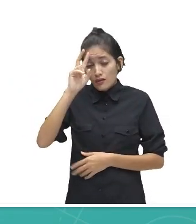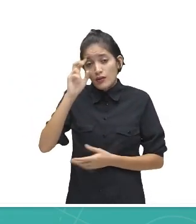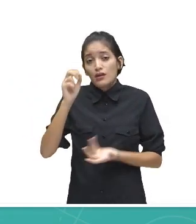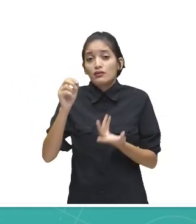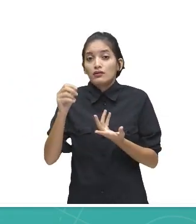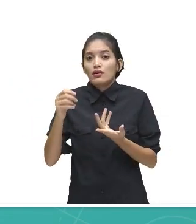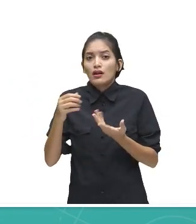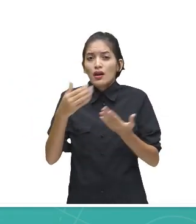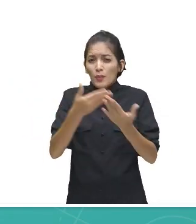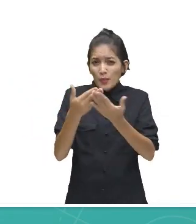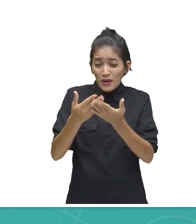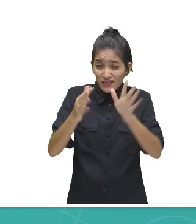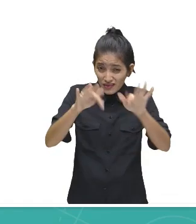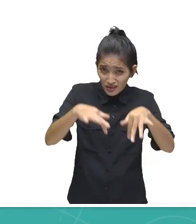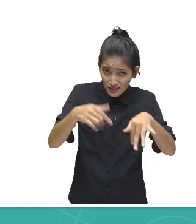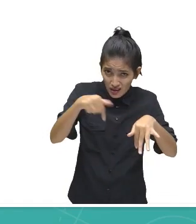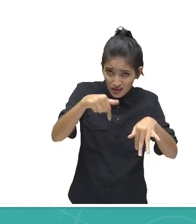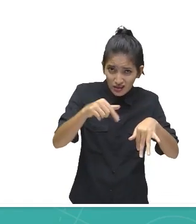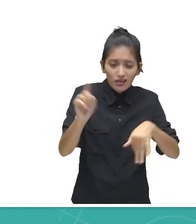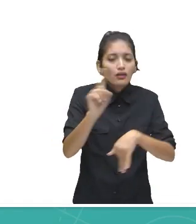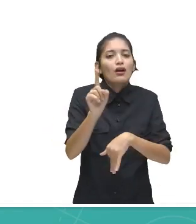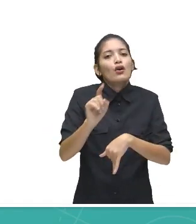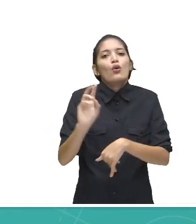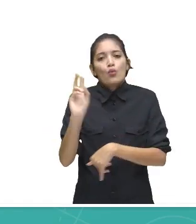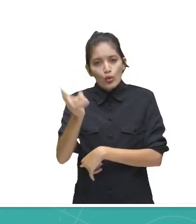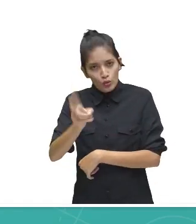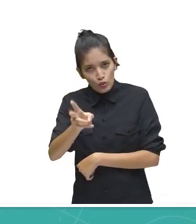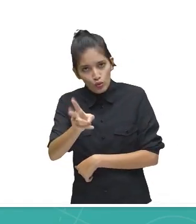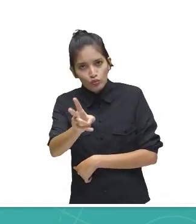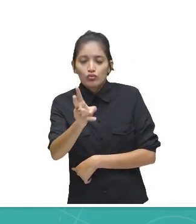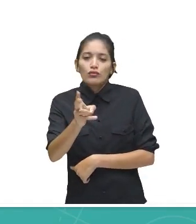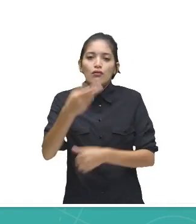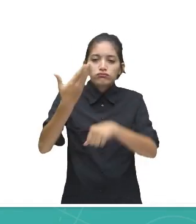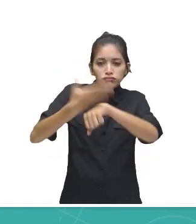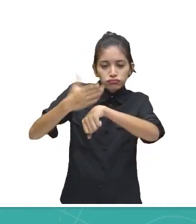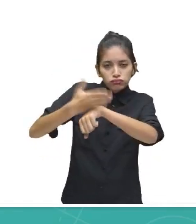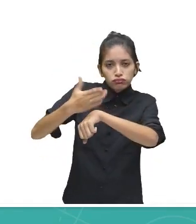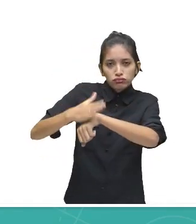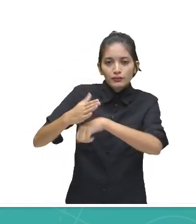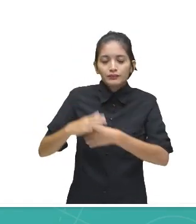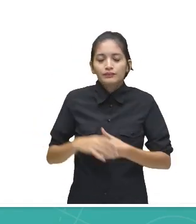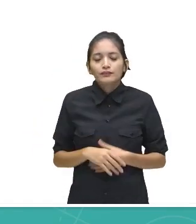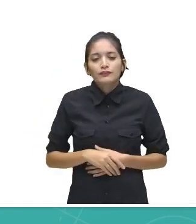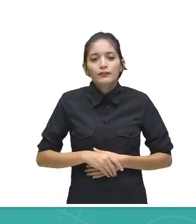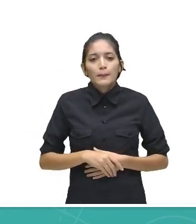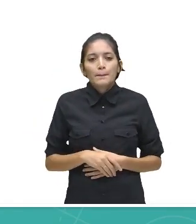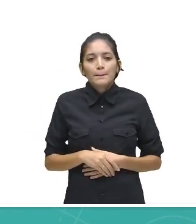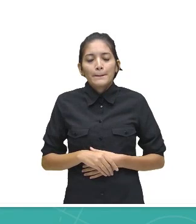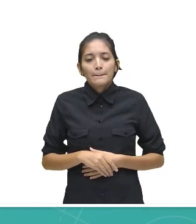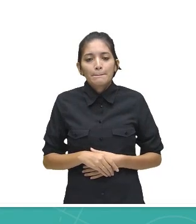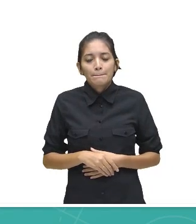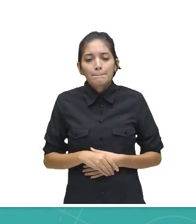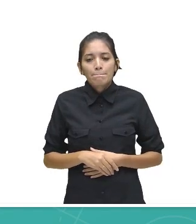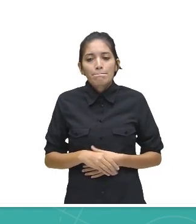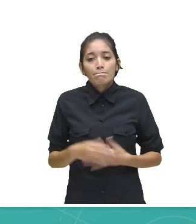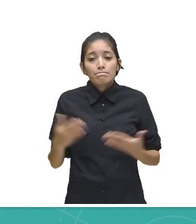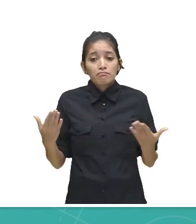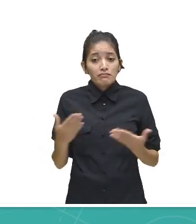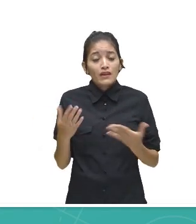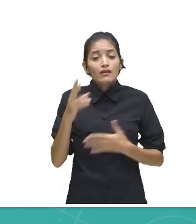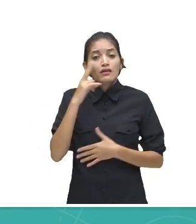nossa aula não acaba ainda toda aqui, né? A gente ainda vai ter o momento do praticando. Gente, vamos à correção dessa